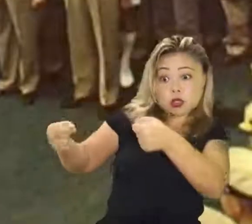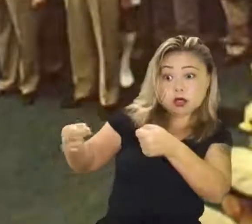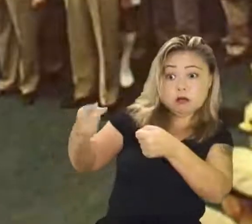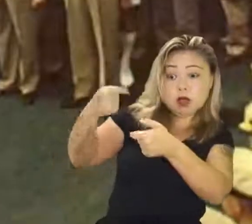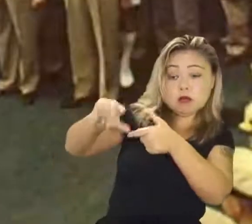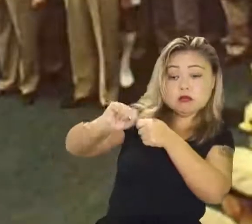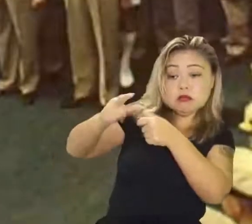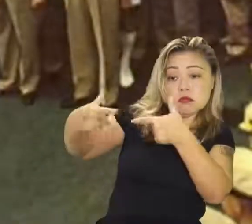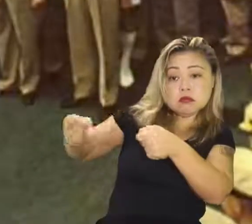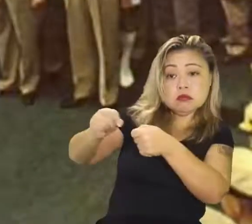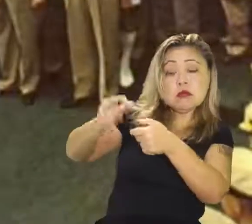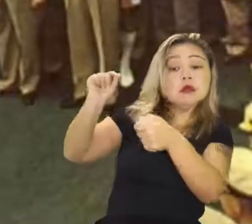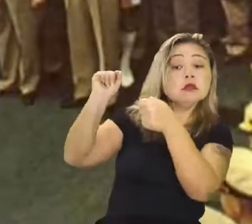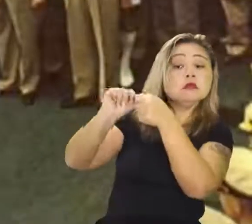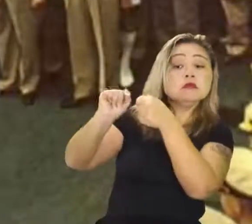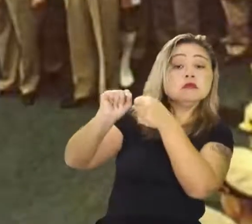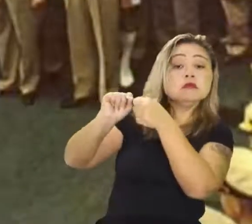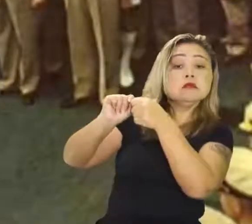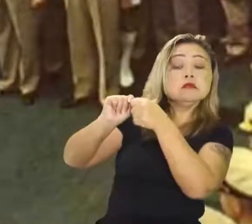que fez